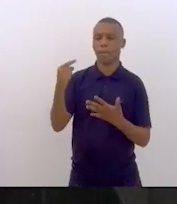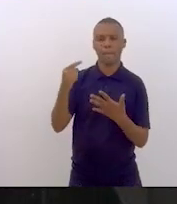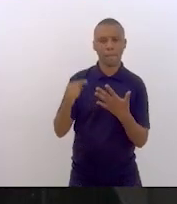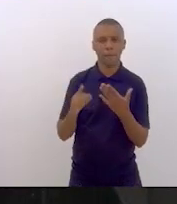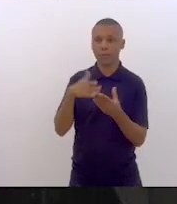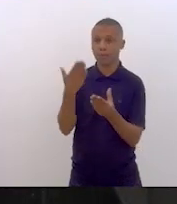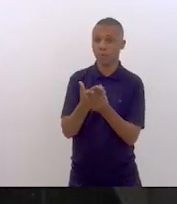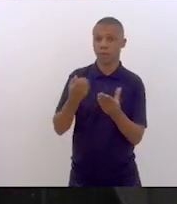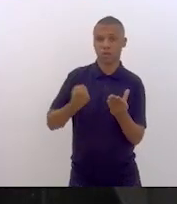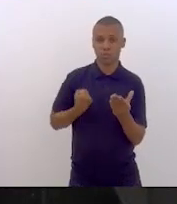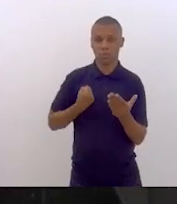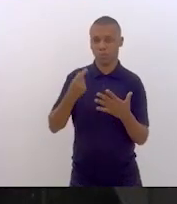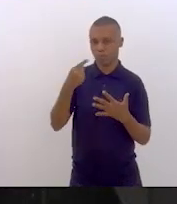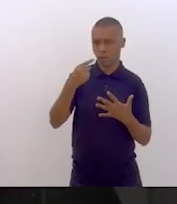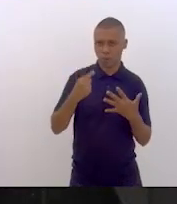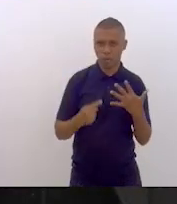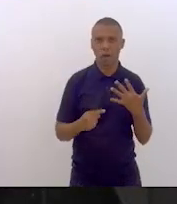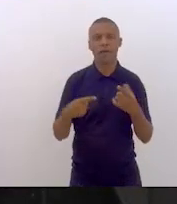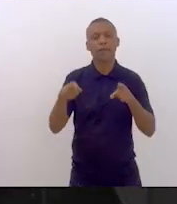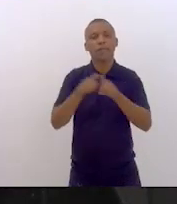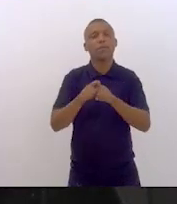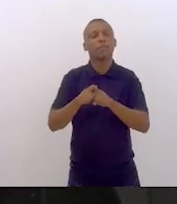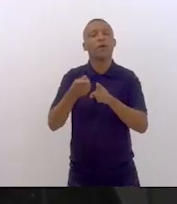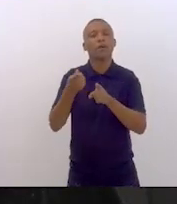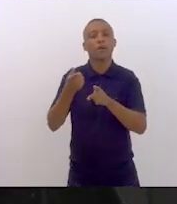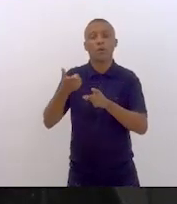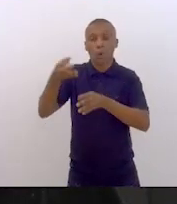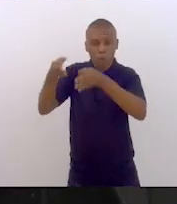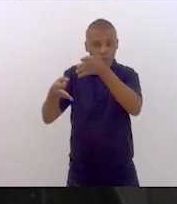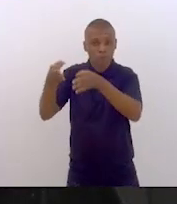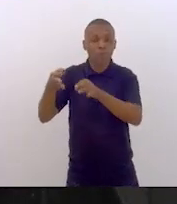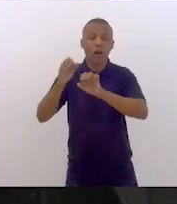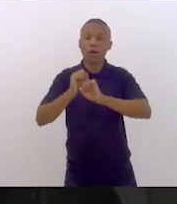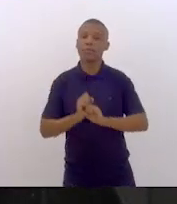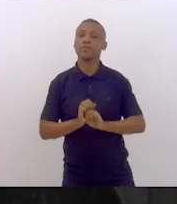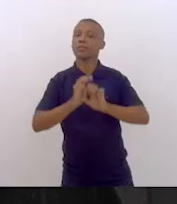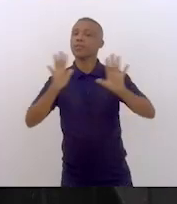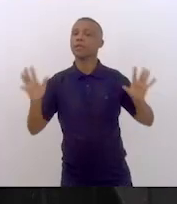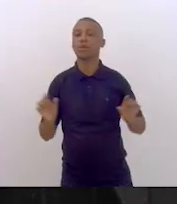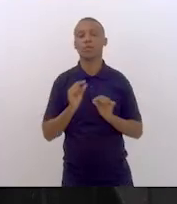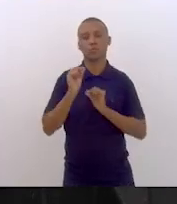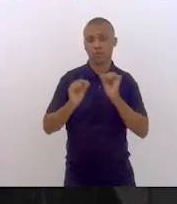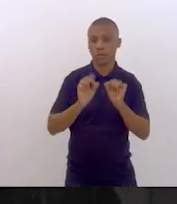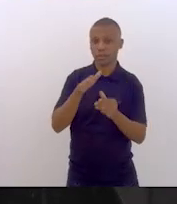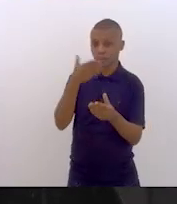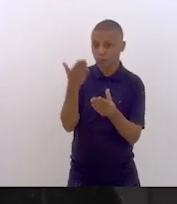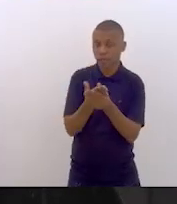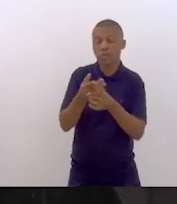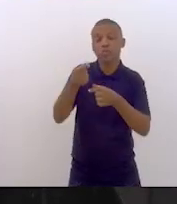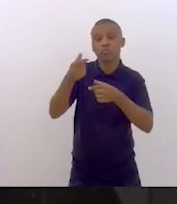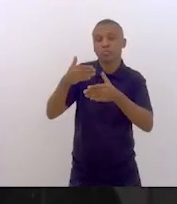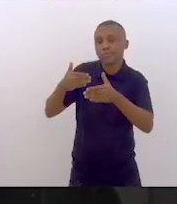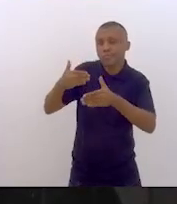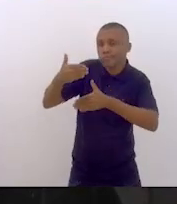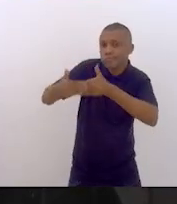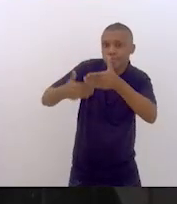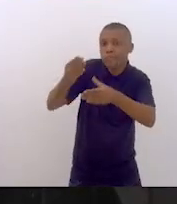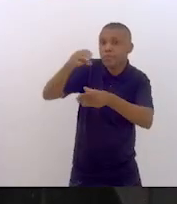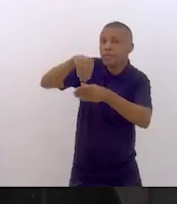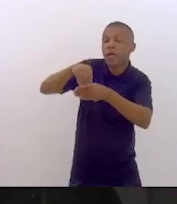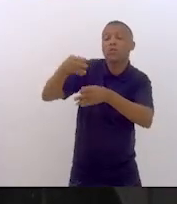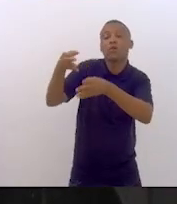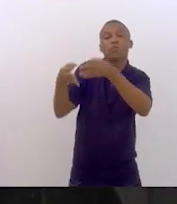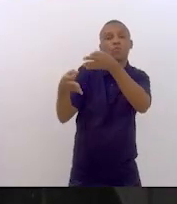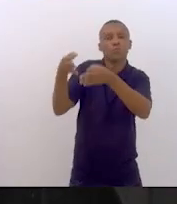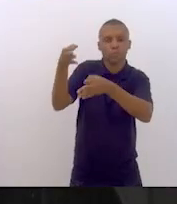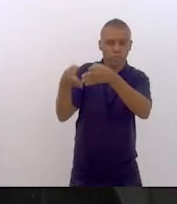ainda esclarece o egrégio Tribunal de Contas que os processos tramitam no tribunal